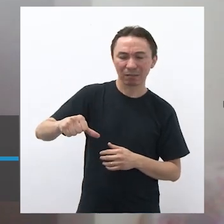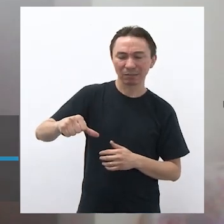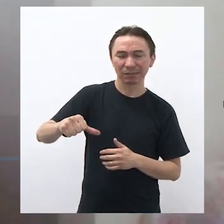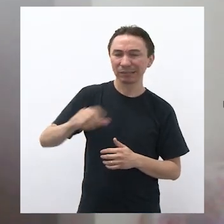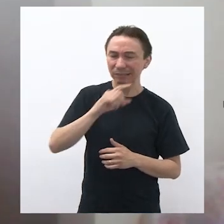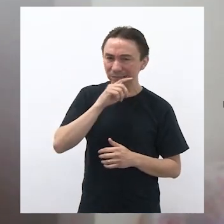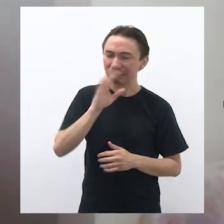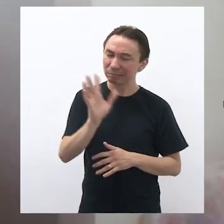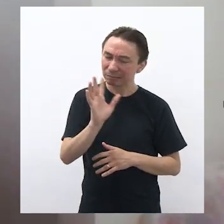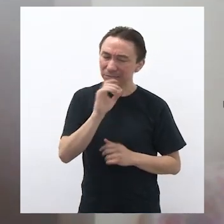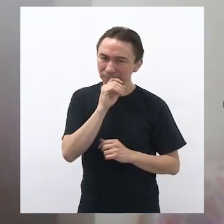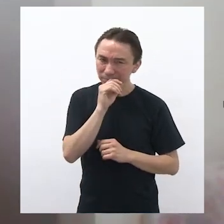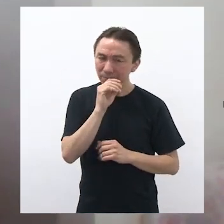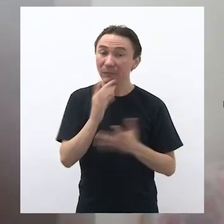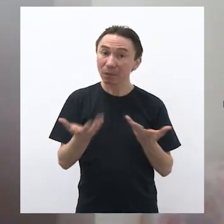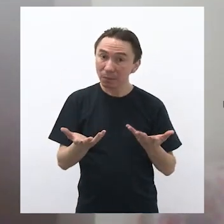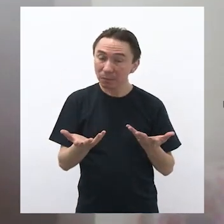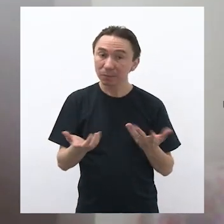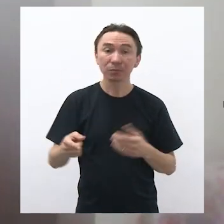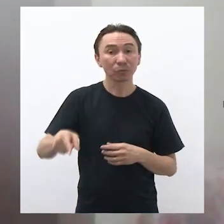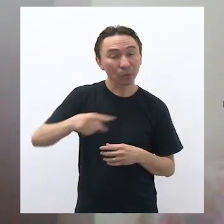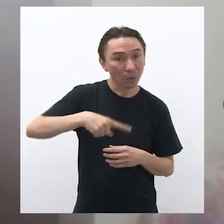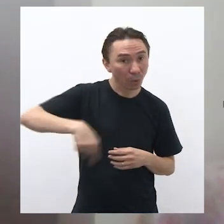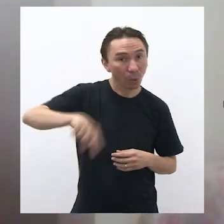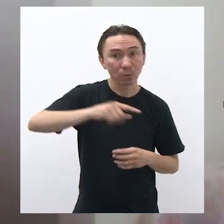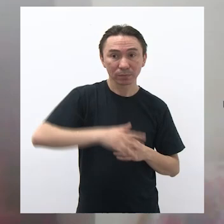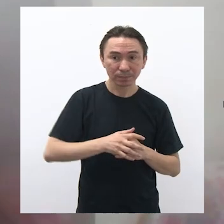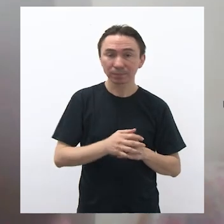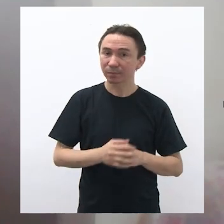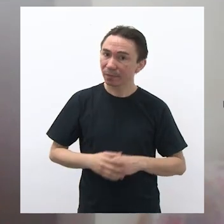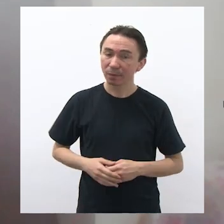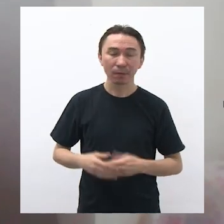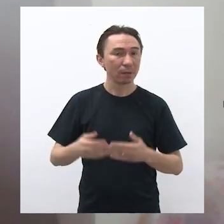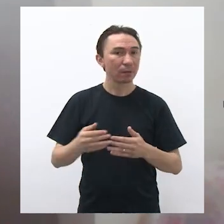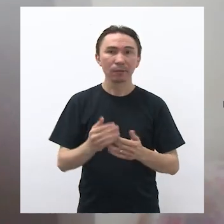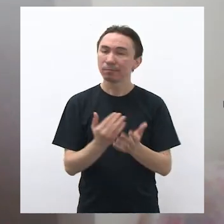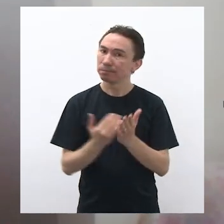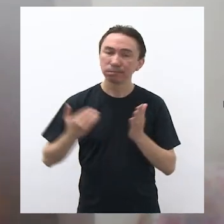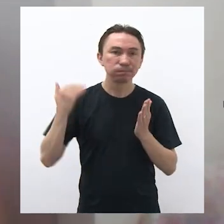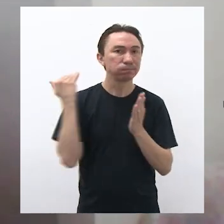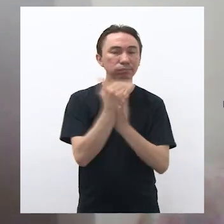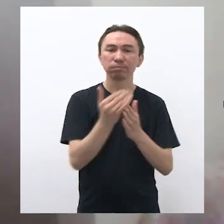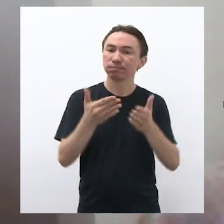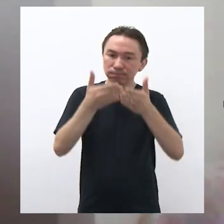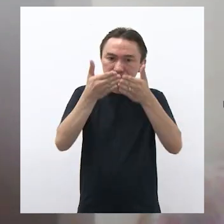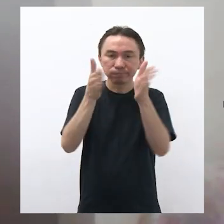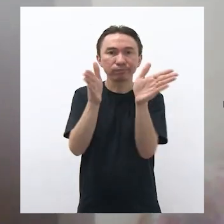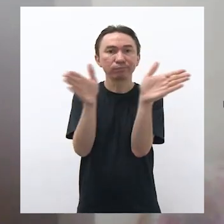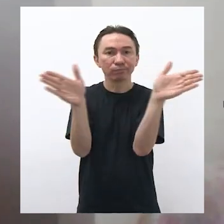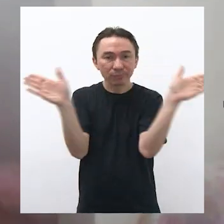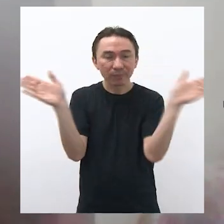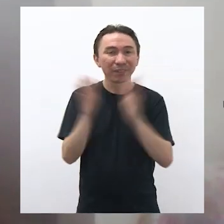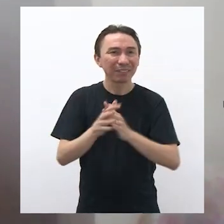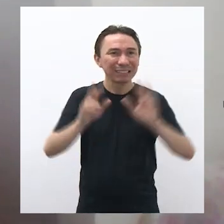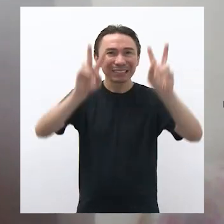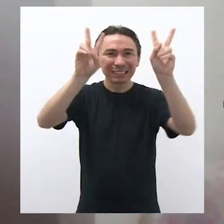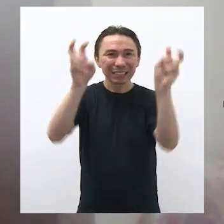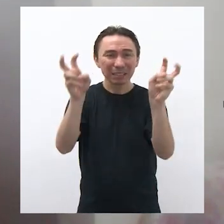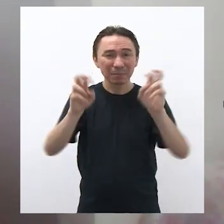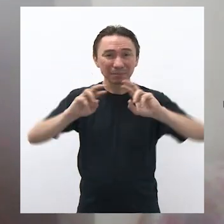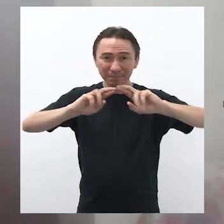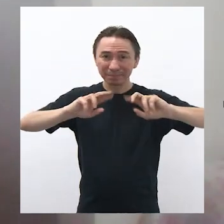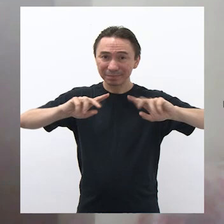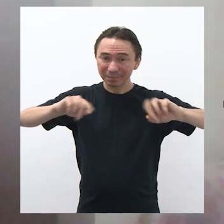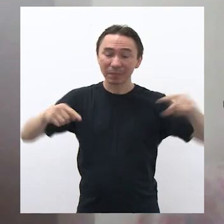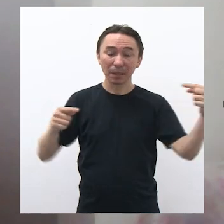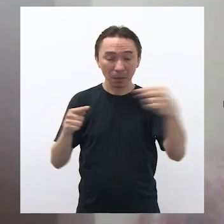encontros. Então, para que a gente possa ganhar cada vez mais amplitude e poder trabalhar outros temas que envolvem as